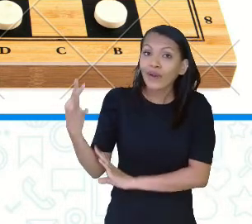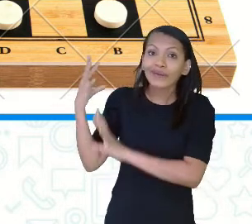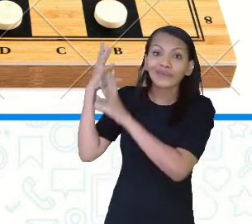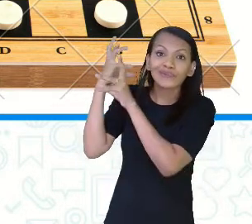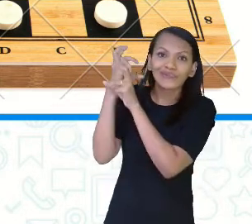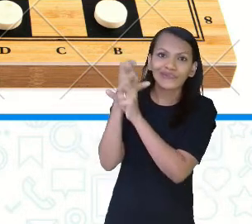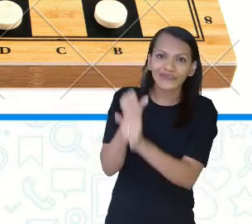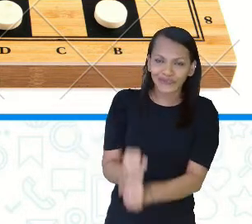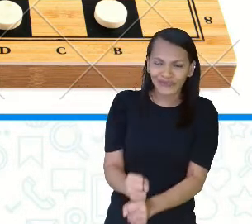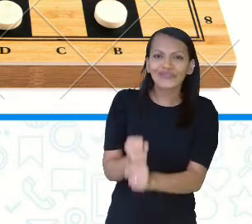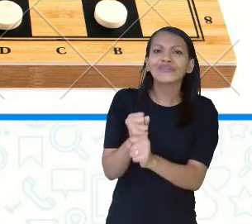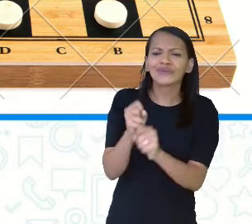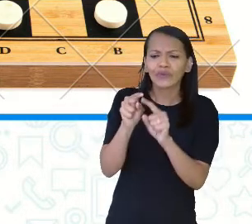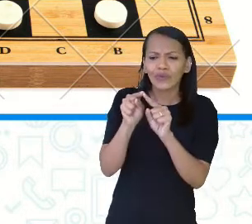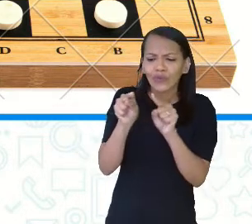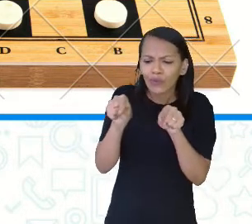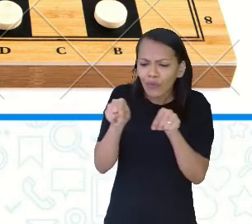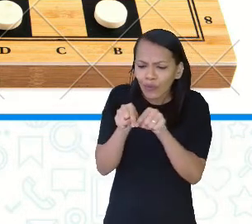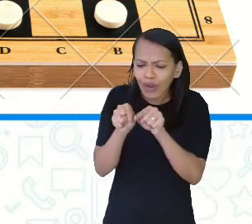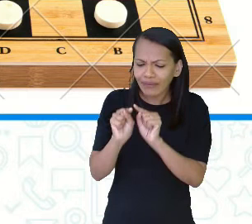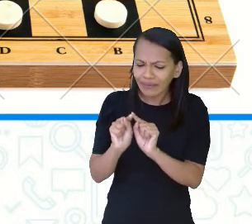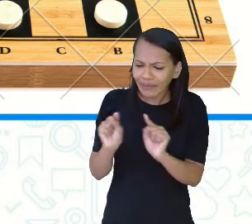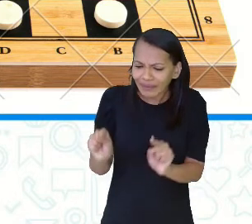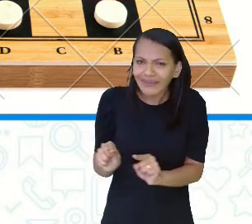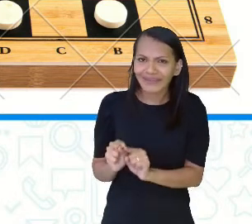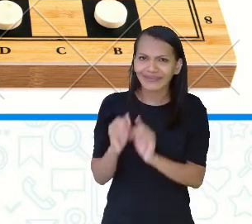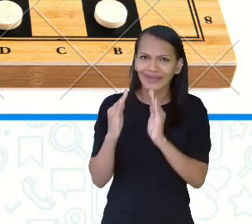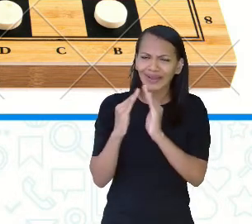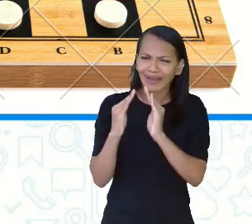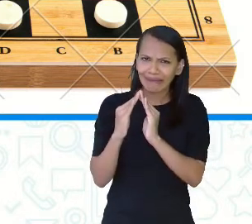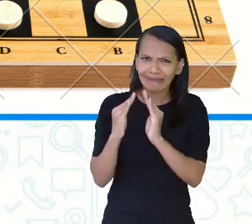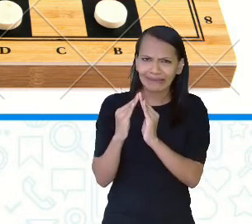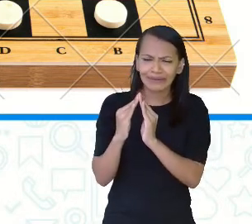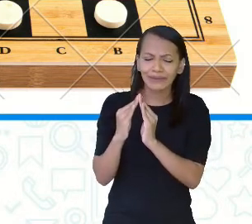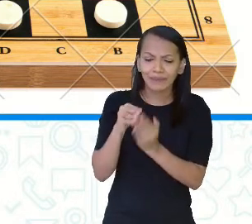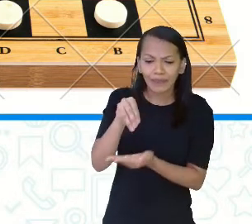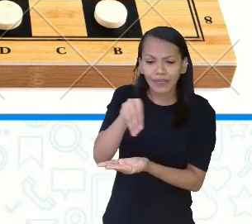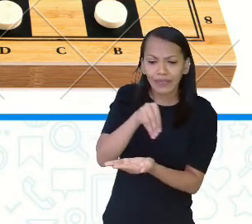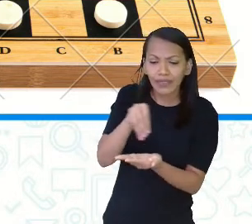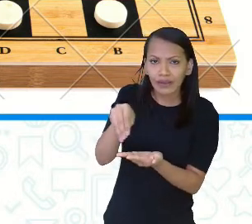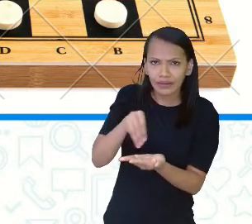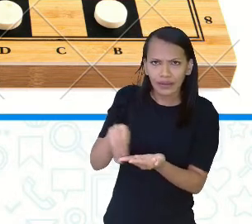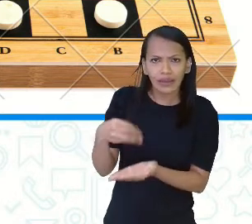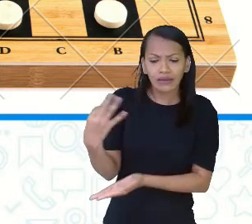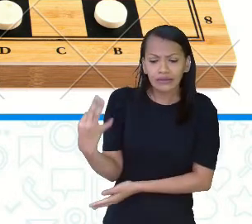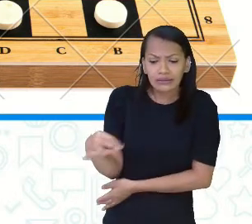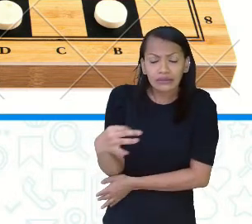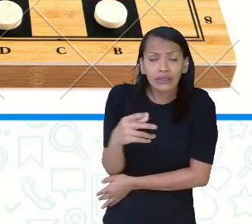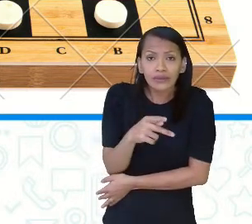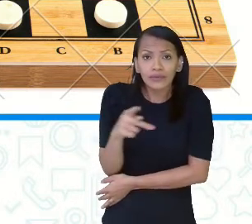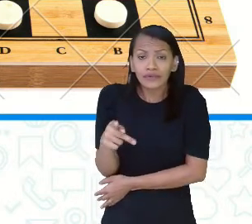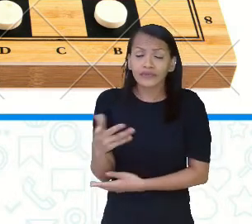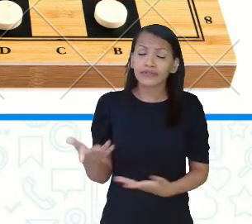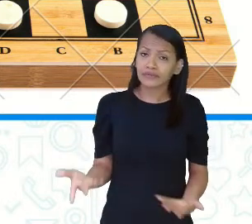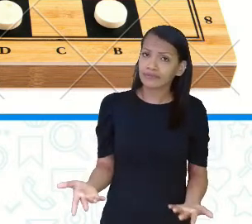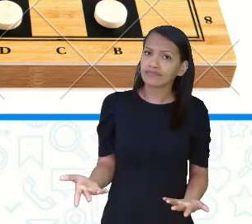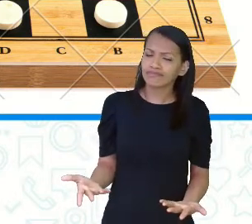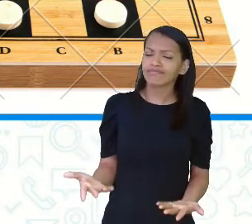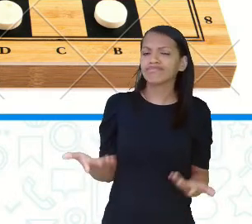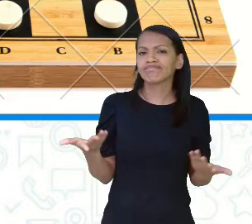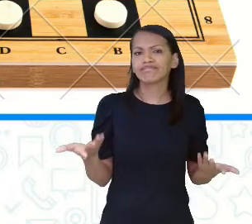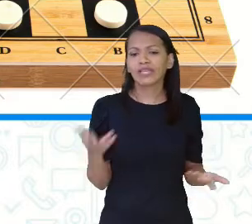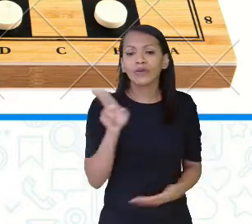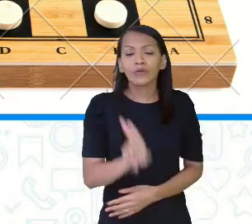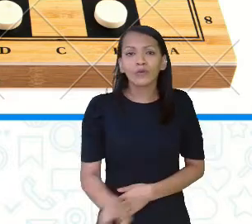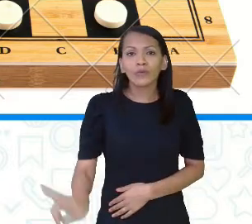de casas de um tabuleiro de dama, certo? Certo, professora. Nesse caso, eu